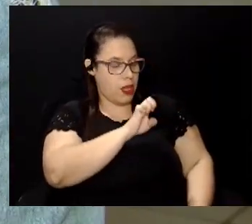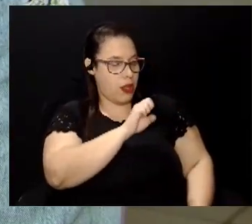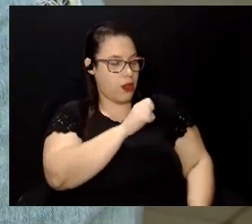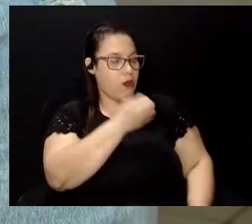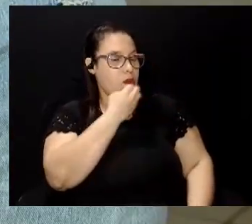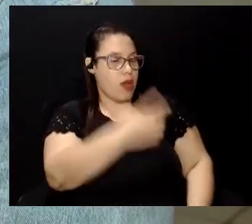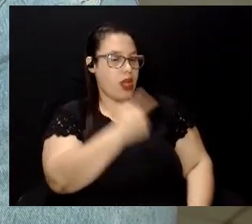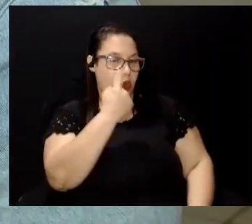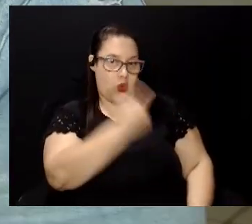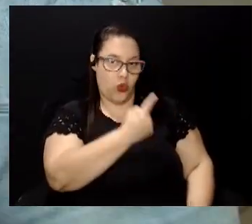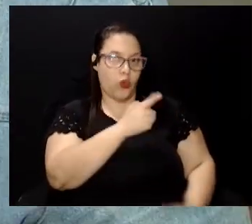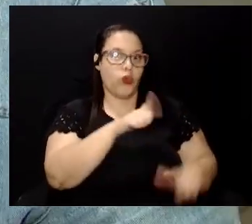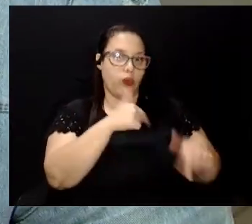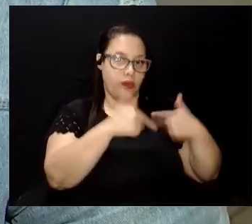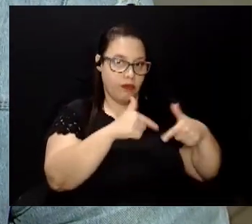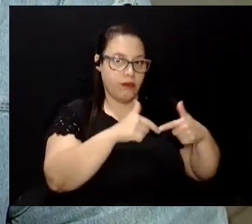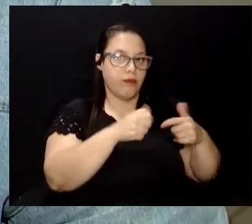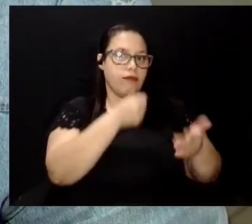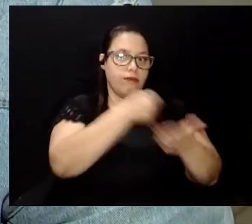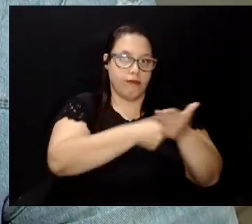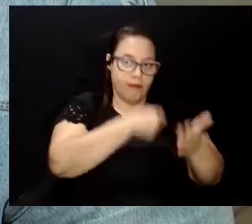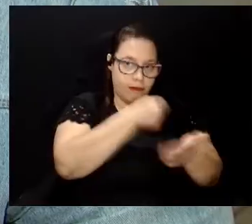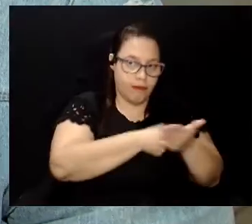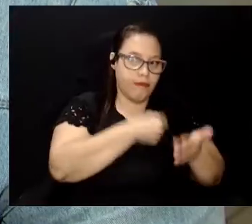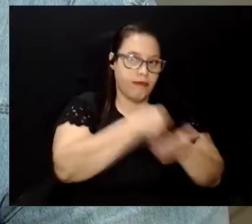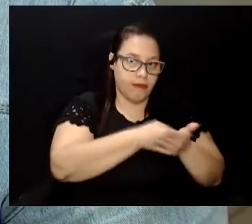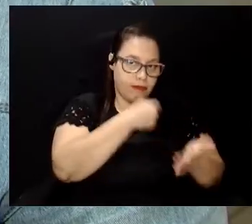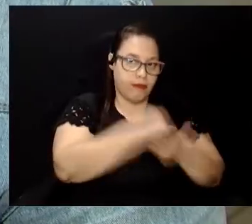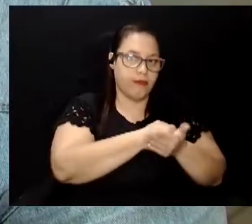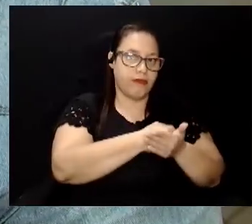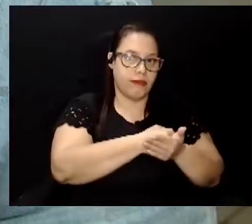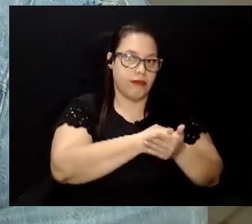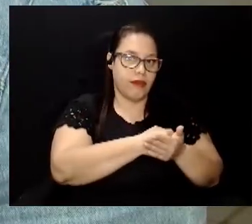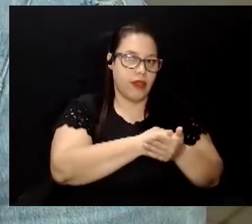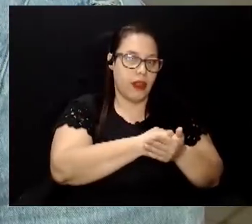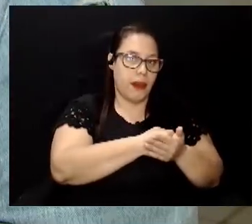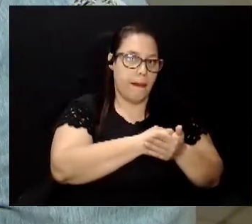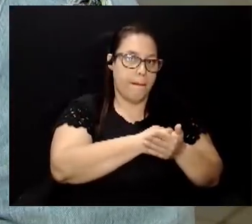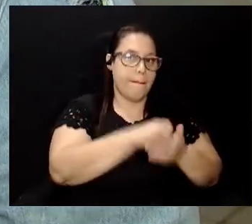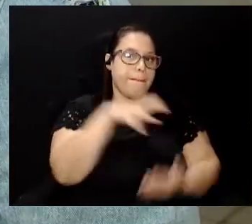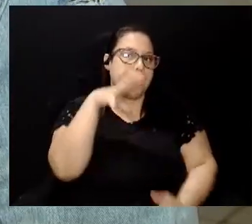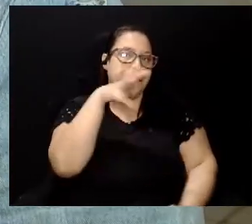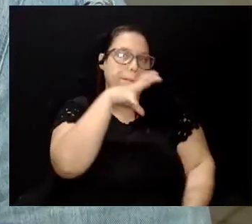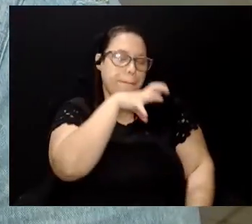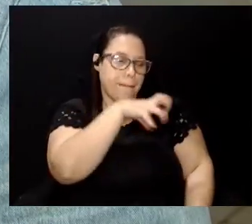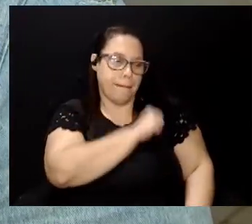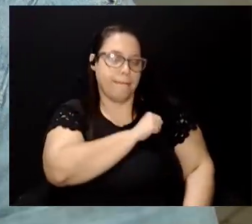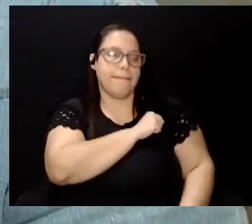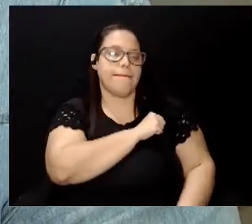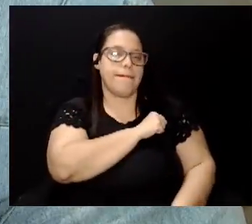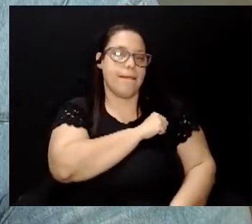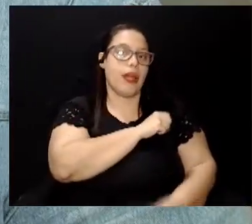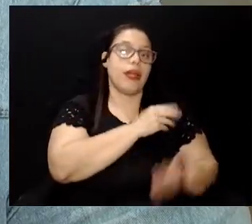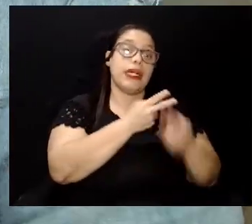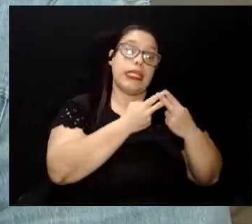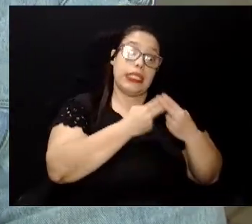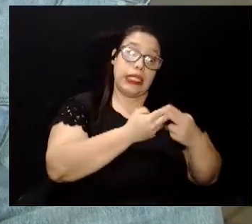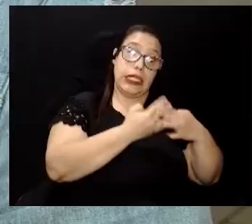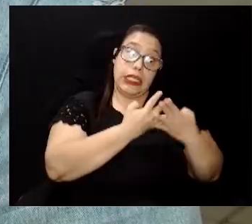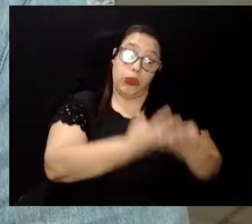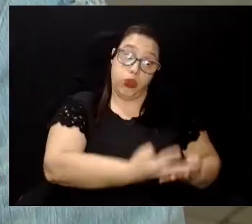E é um trabalho que exige muita dedicação, muito amor, né? E